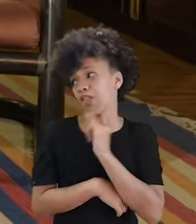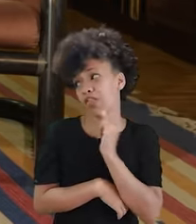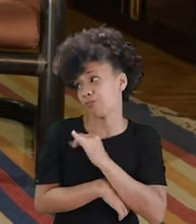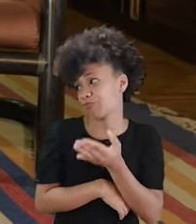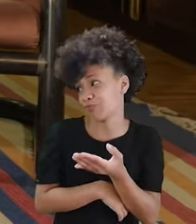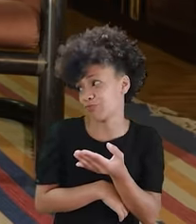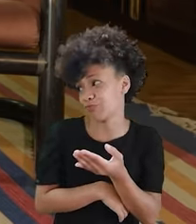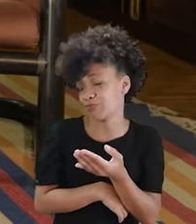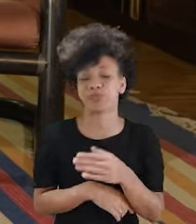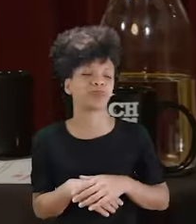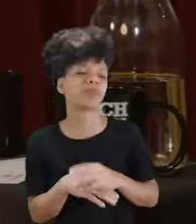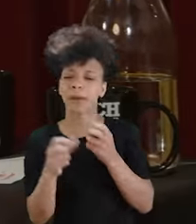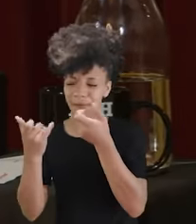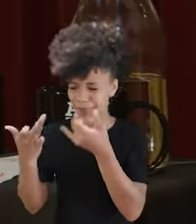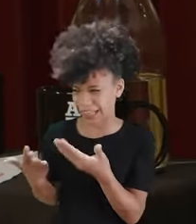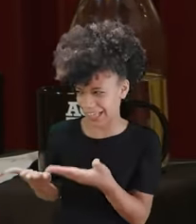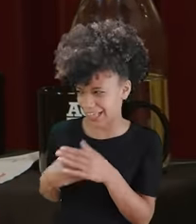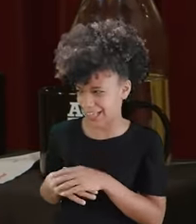italiano que